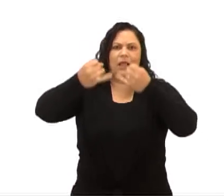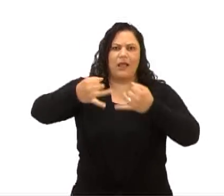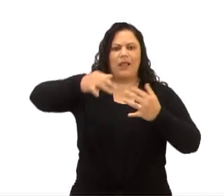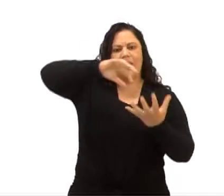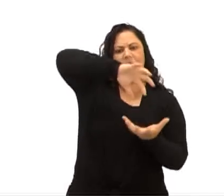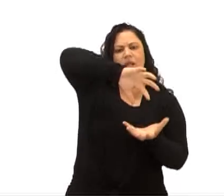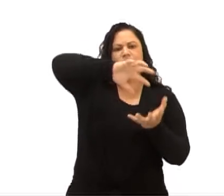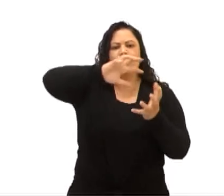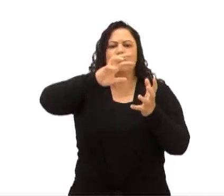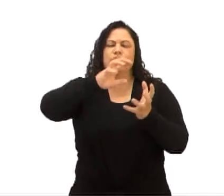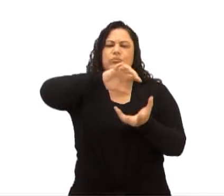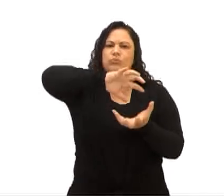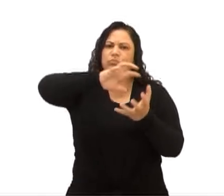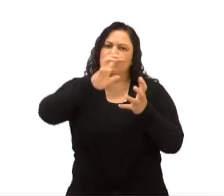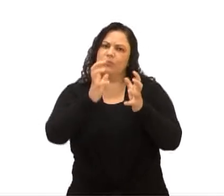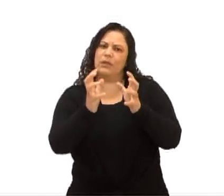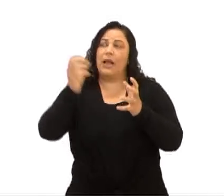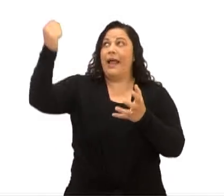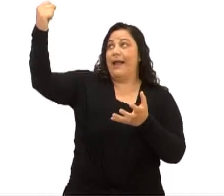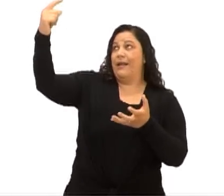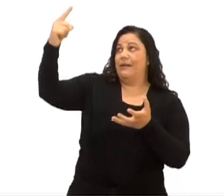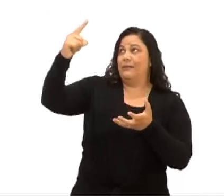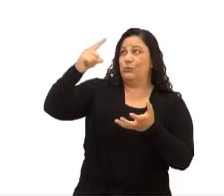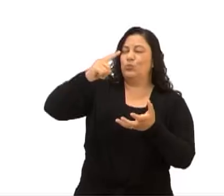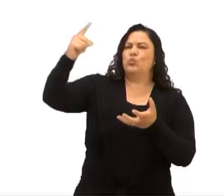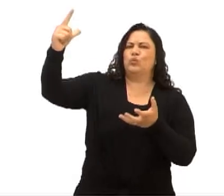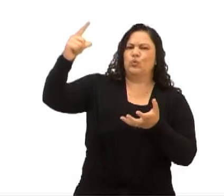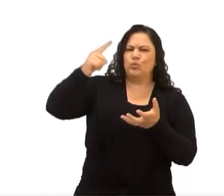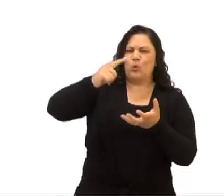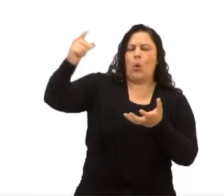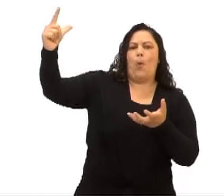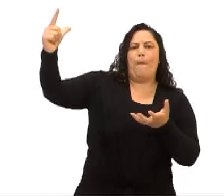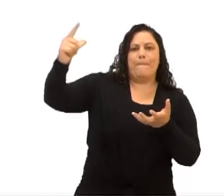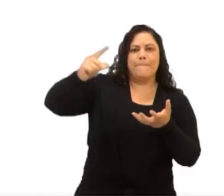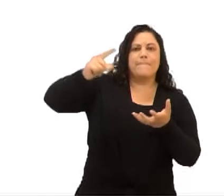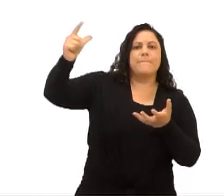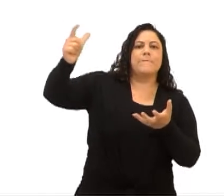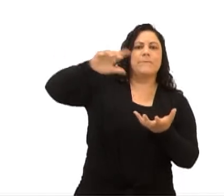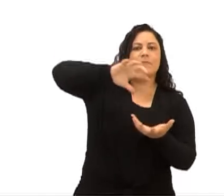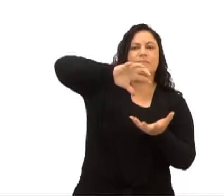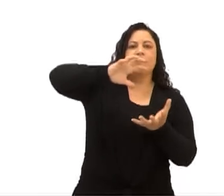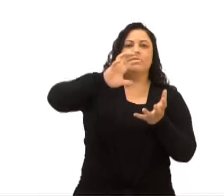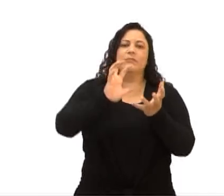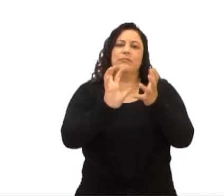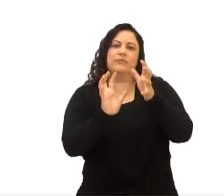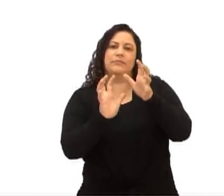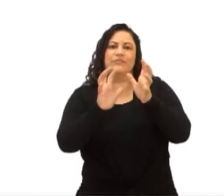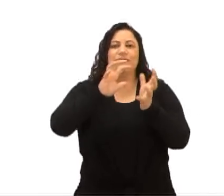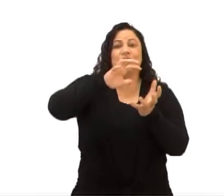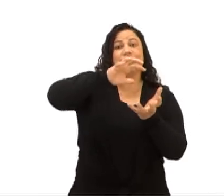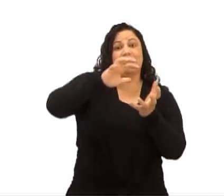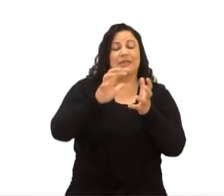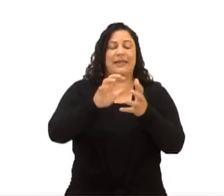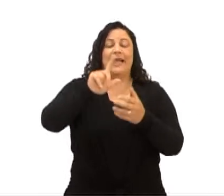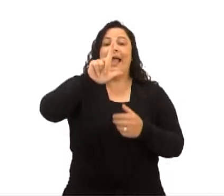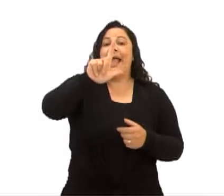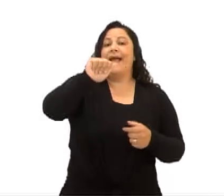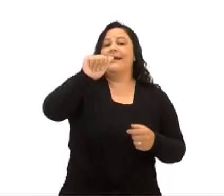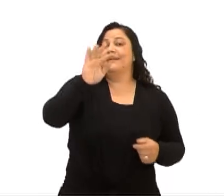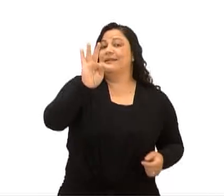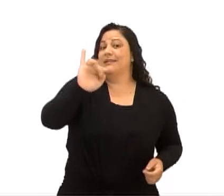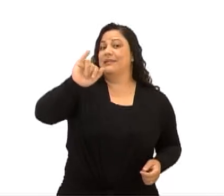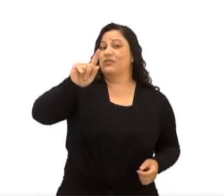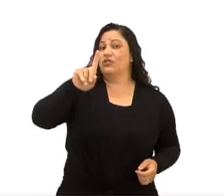que a intensidade da radiação solar seja recebida de forma desigual nas diversas latitudes, guarde essa